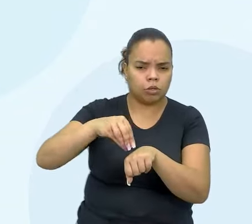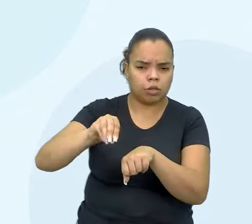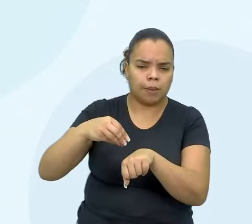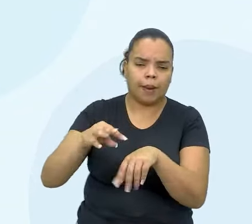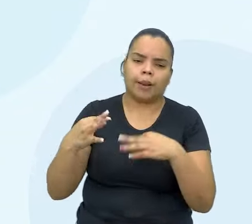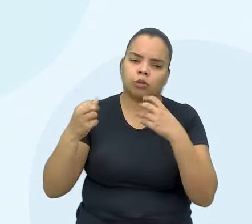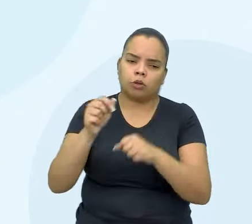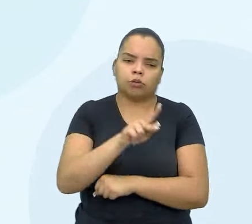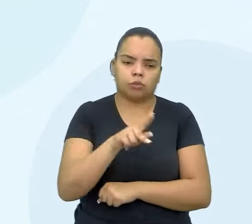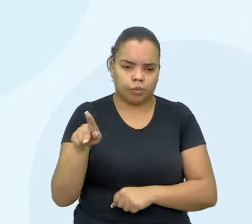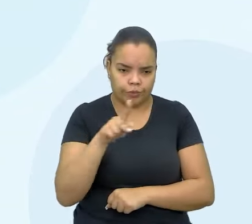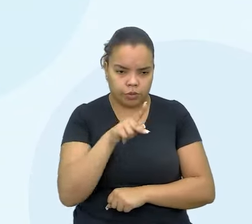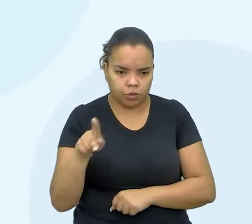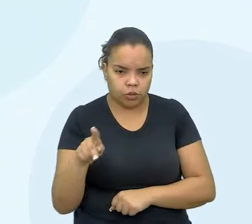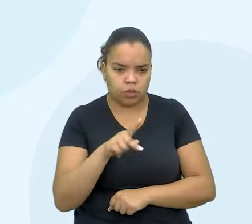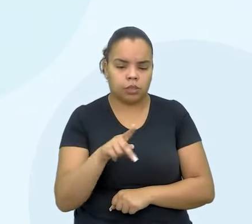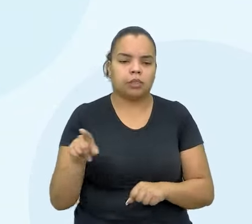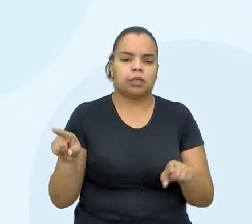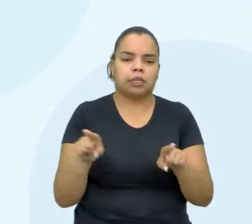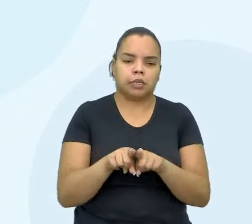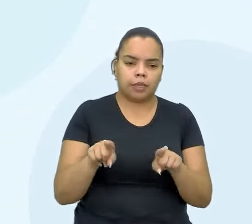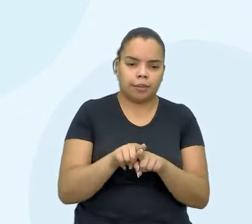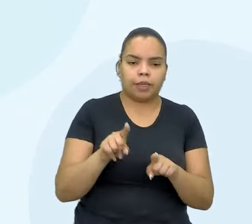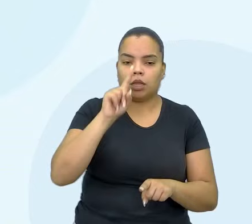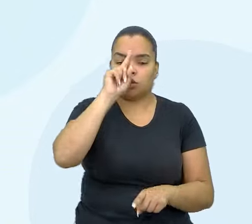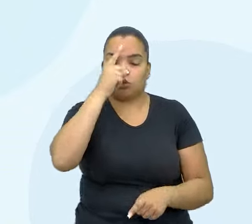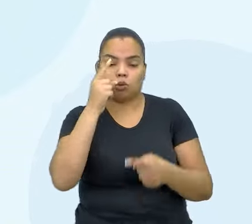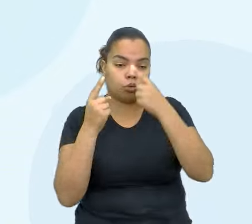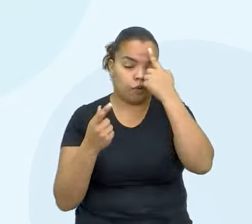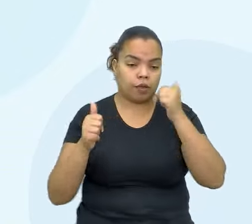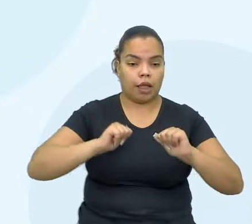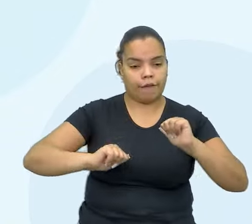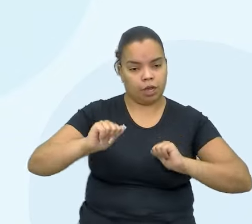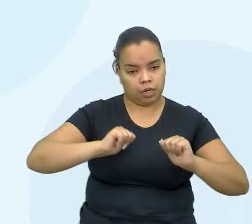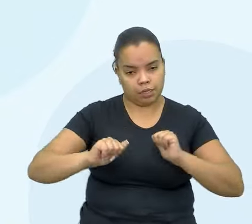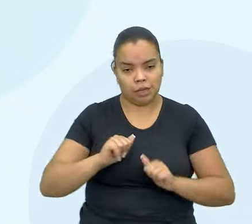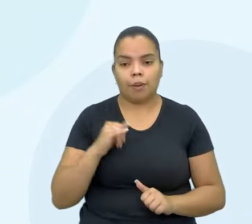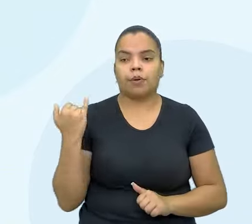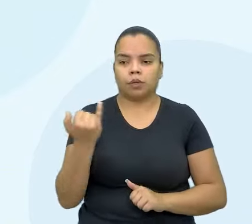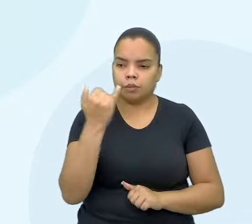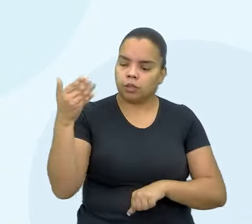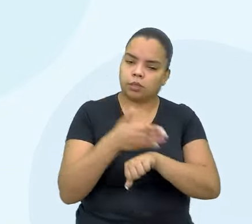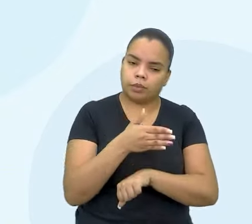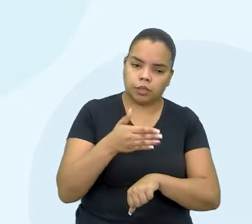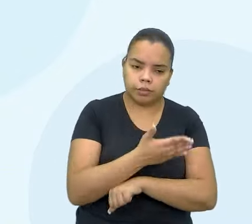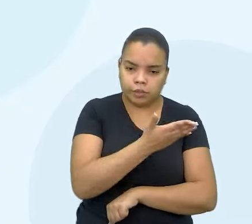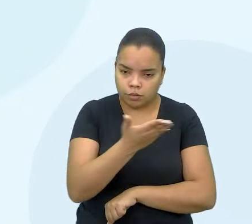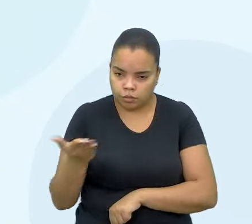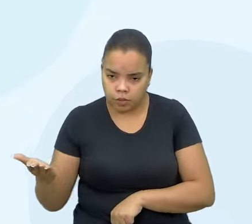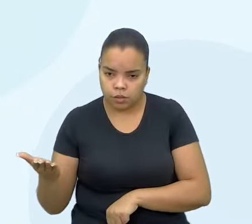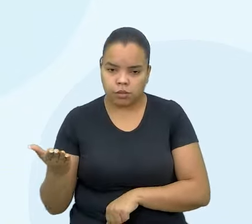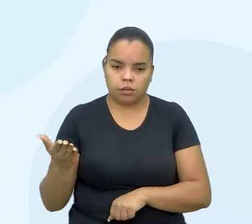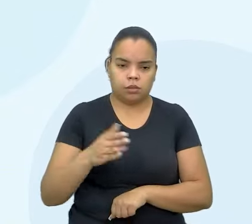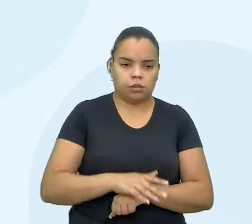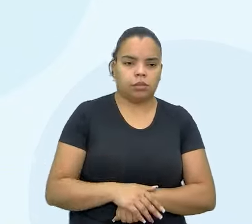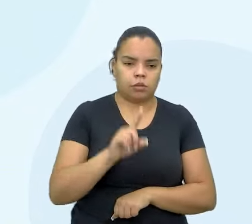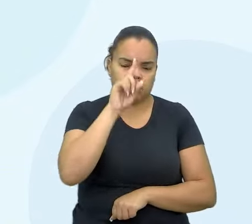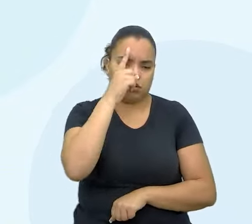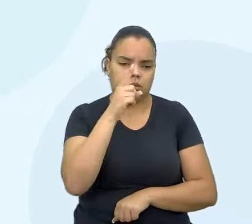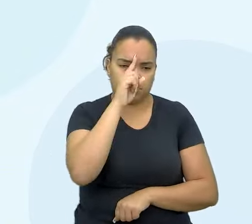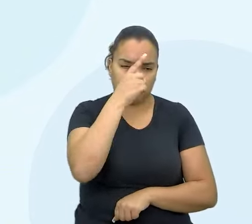os professores. Aí teremos as dúvidas e a avaliação. É muito importante a participação de todos vocês com relação a